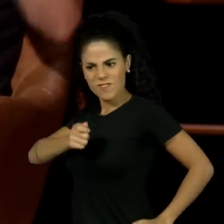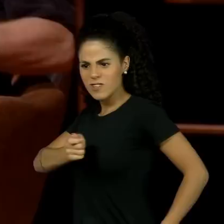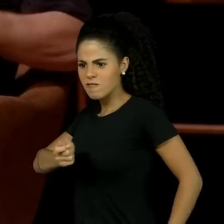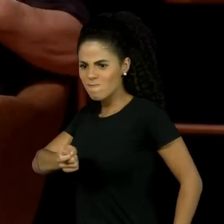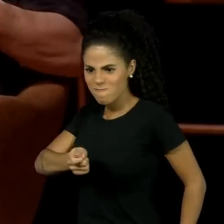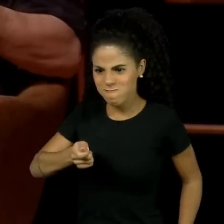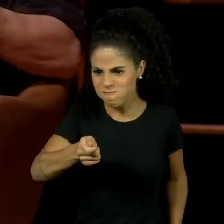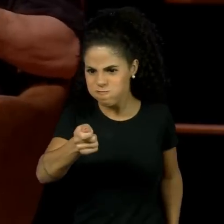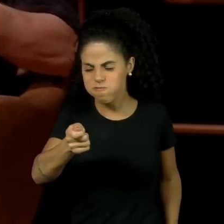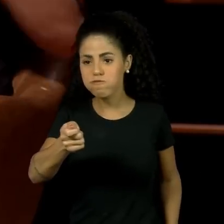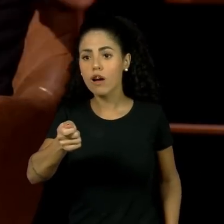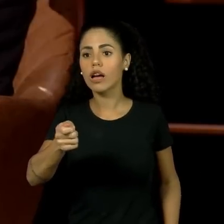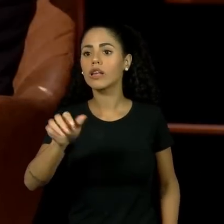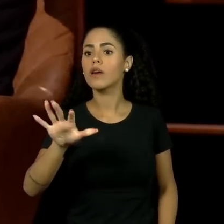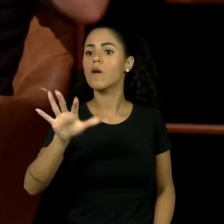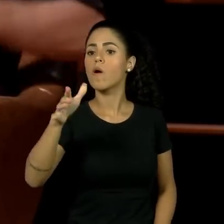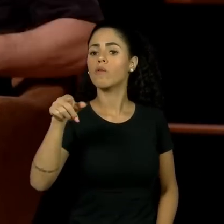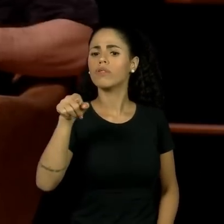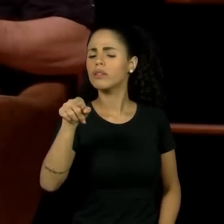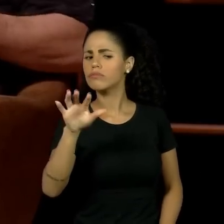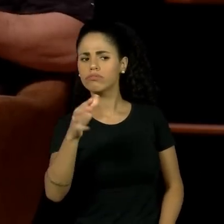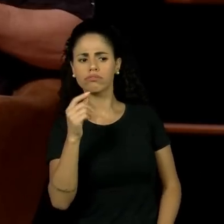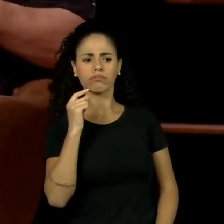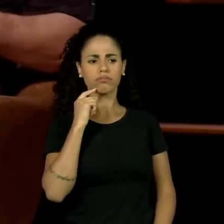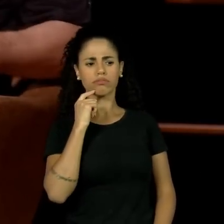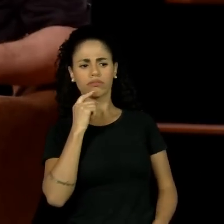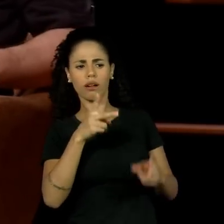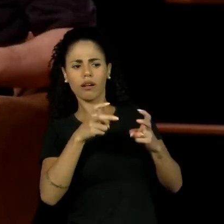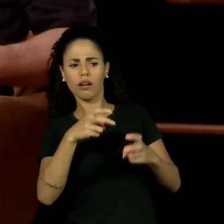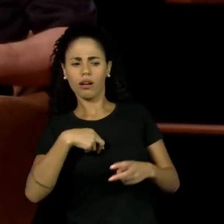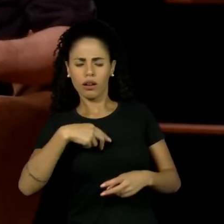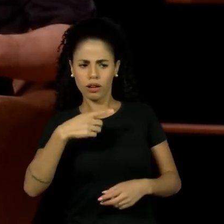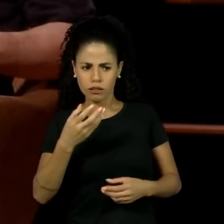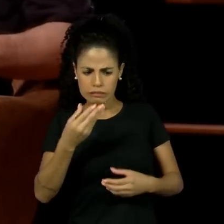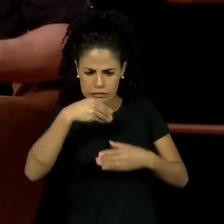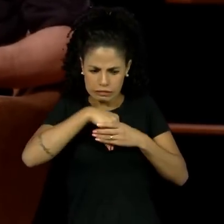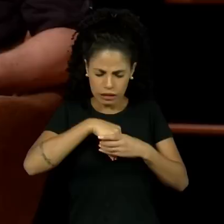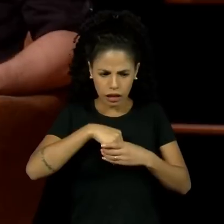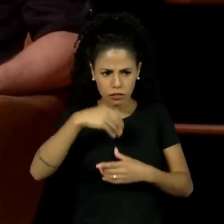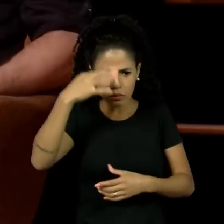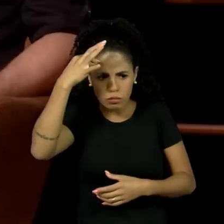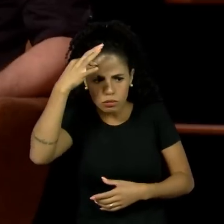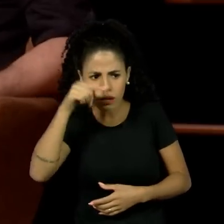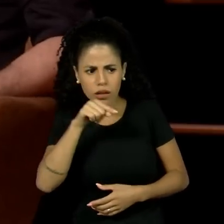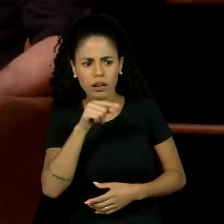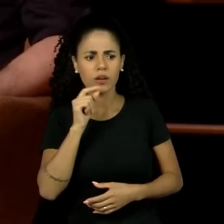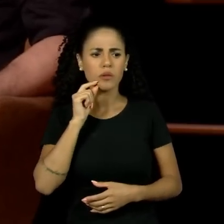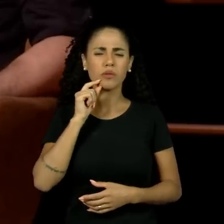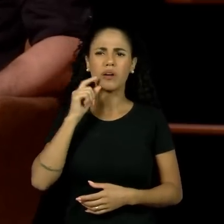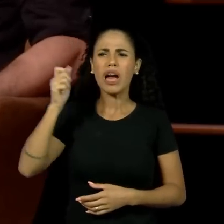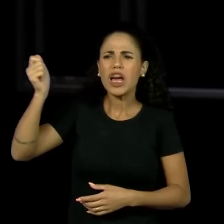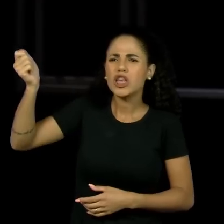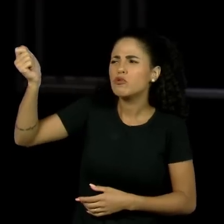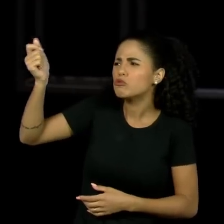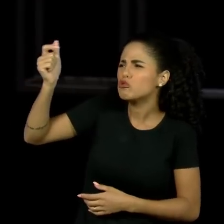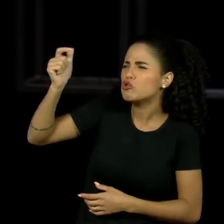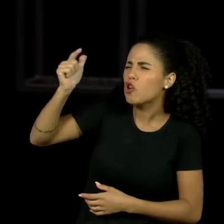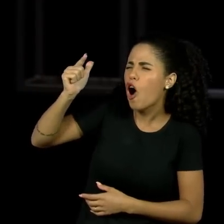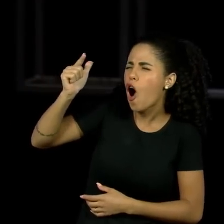interferindo tanto no espírito dele, na consciência dele, e aquele sol